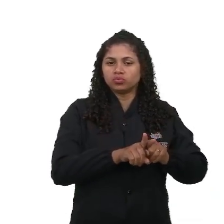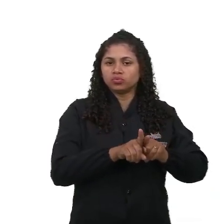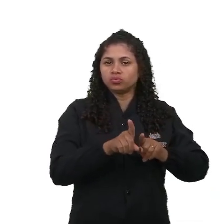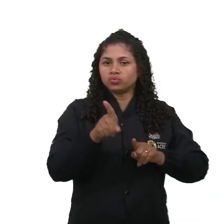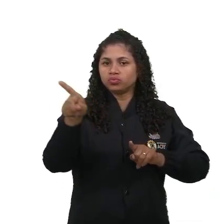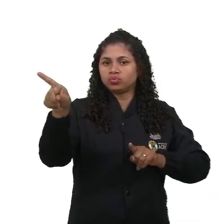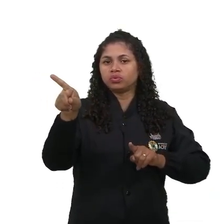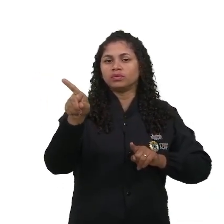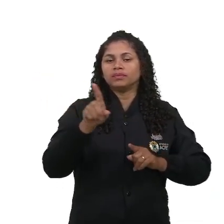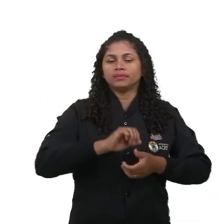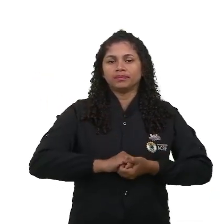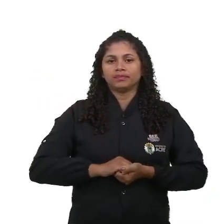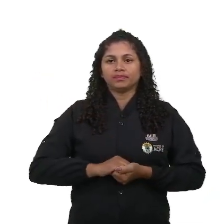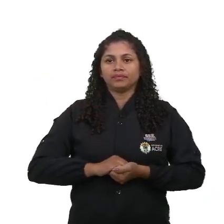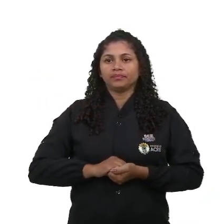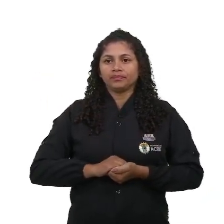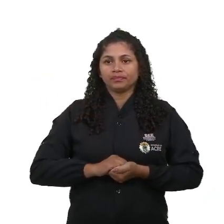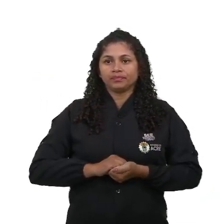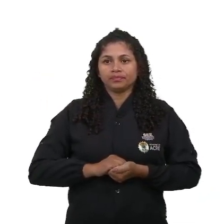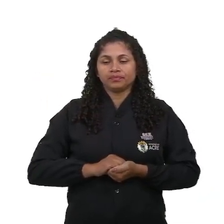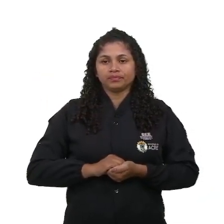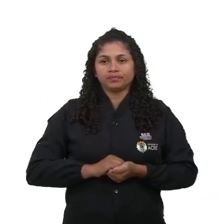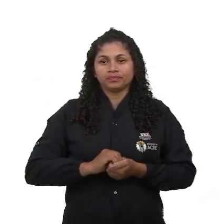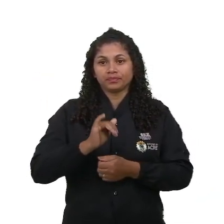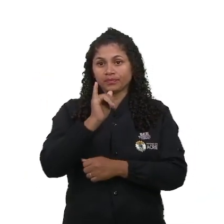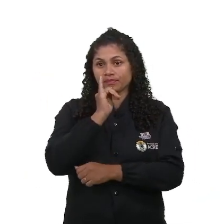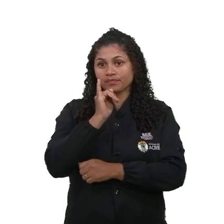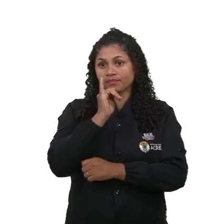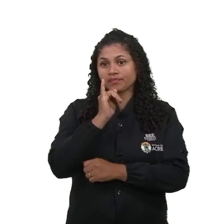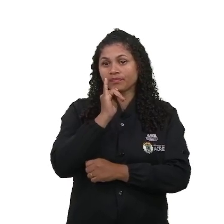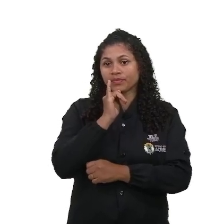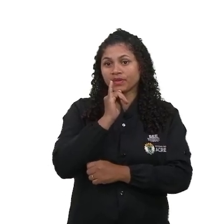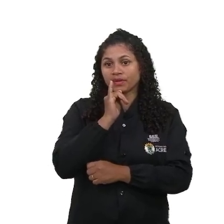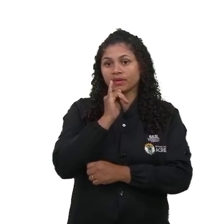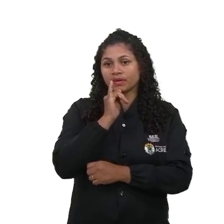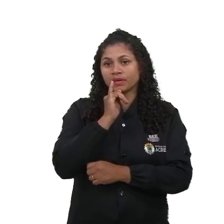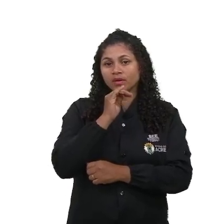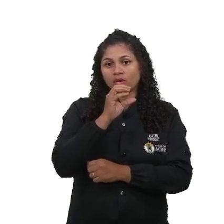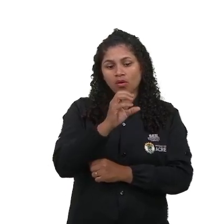mesma direção. Por exemplo, esse vetor aqui que está na origem